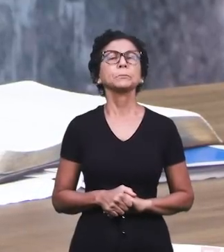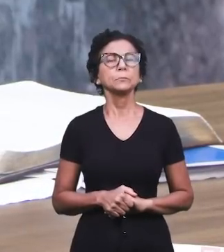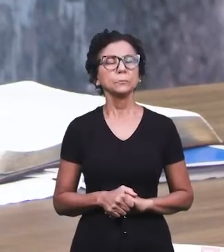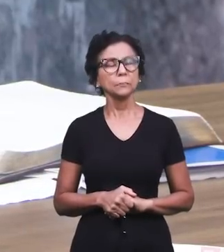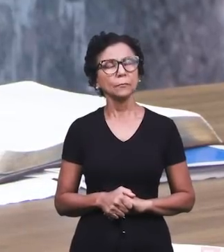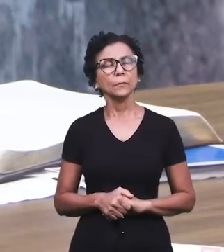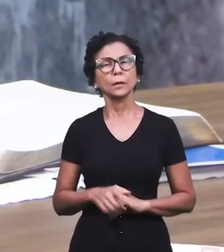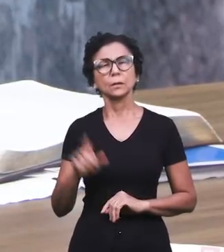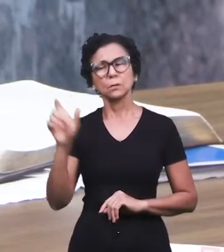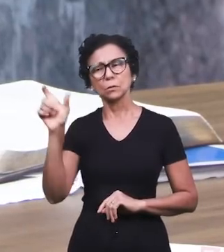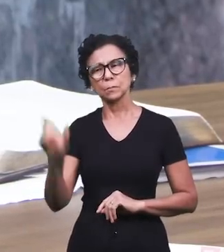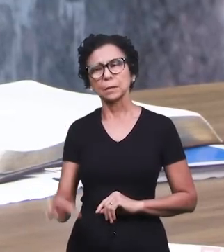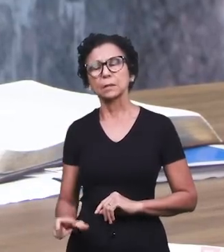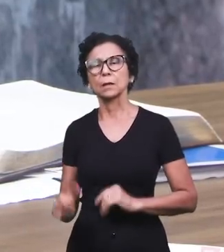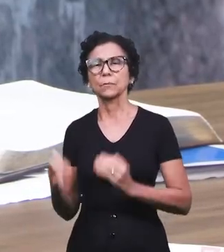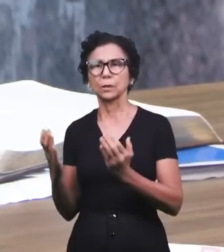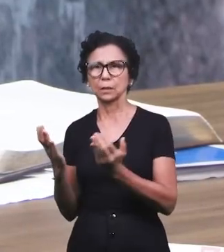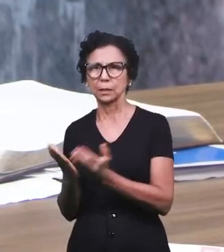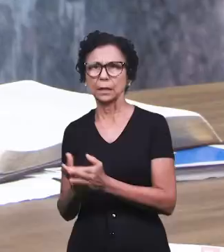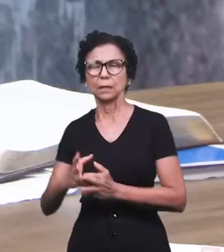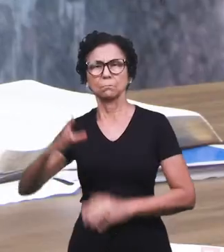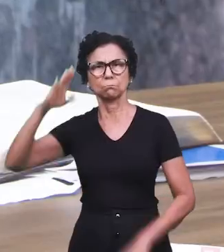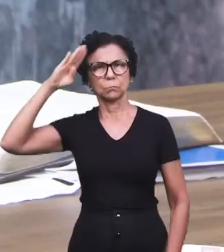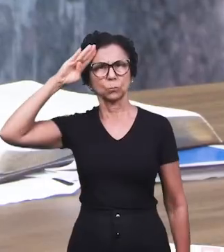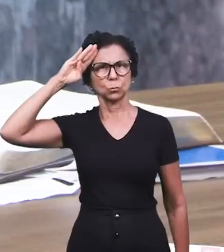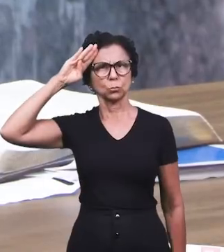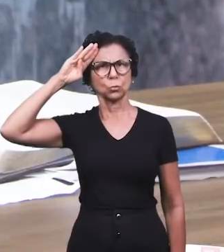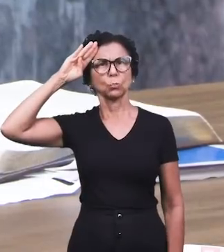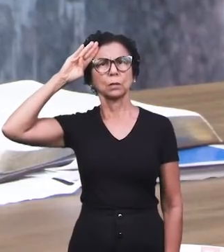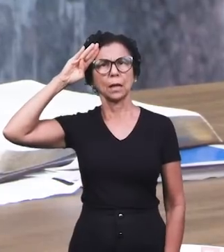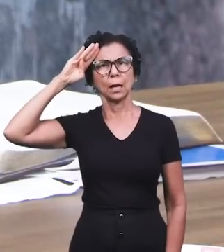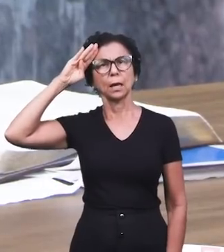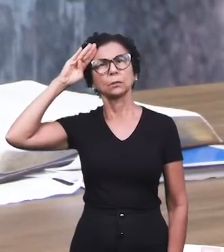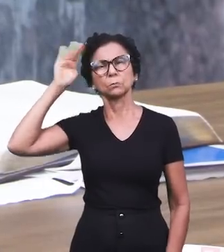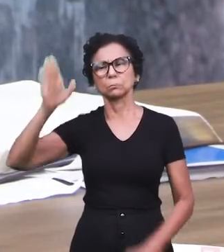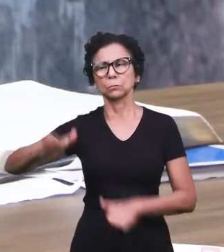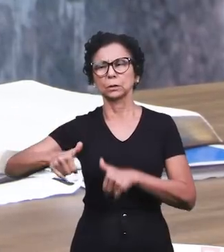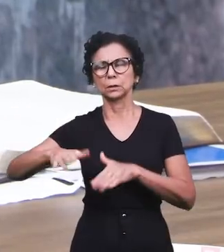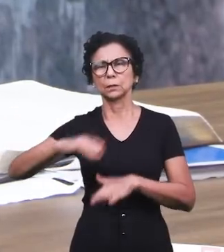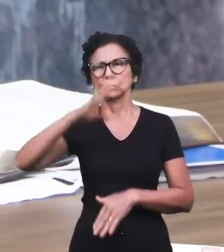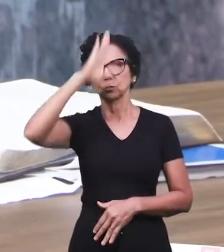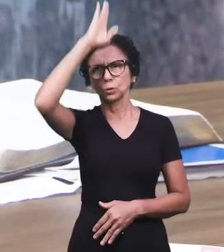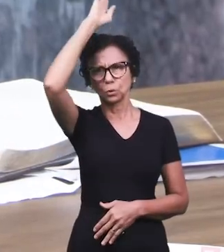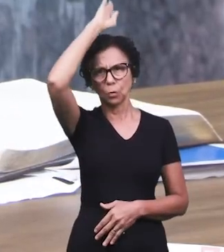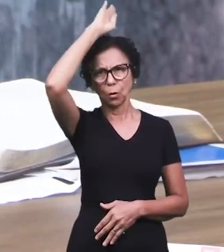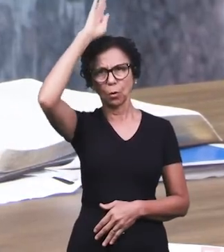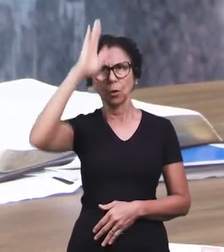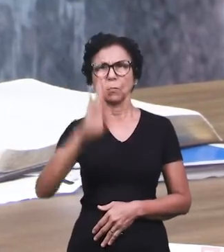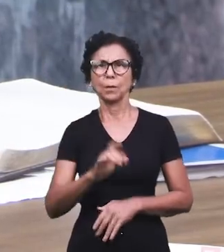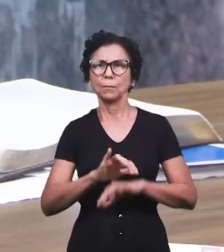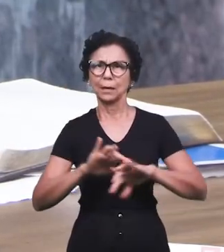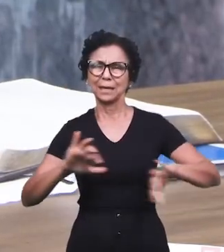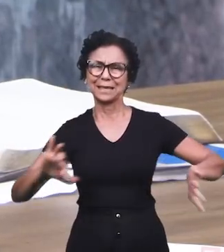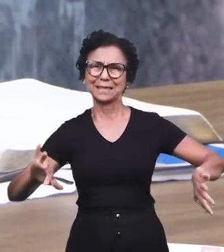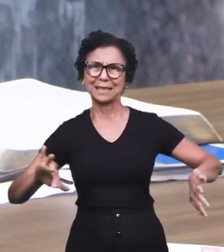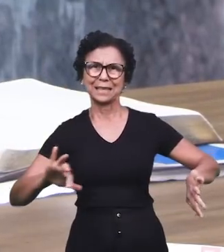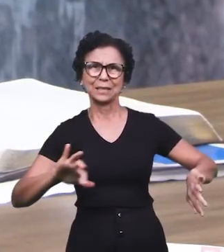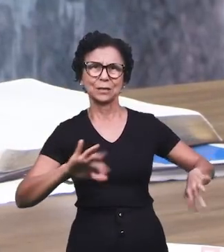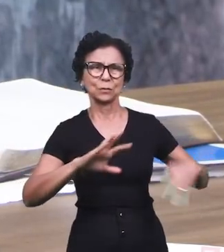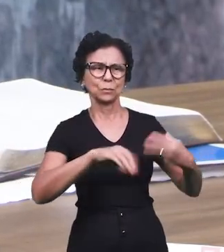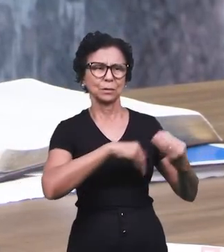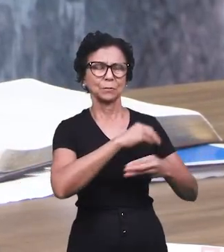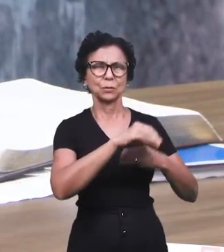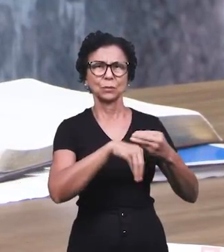servos de Deus que eram militares, que serviam ao exército romano, que se converteram, mas eles não eram partidários dessa ideologia da guerra,